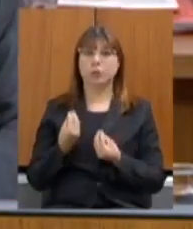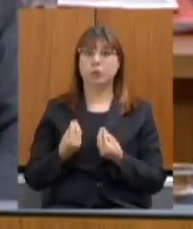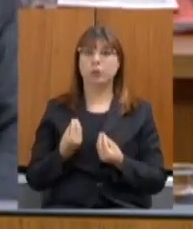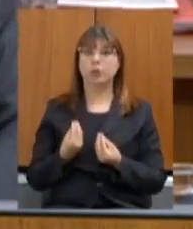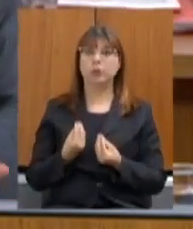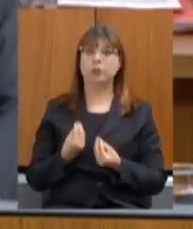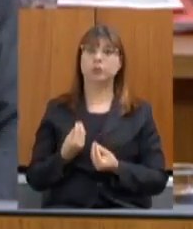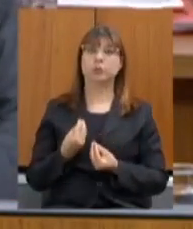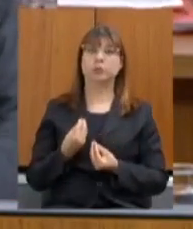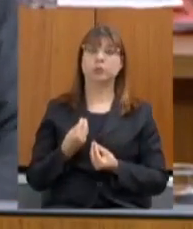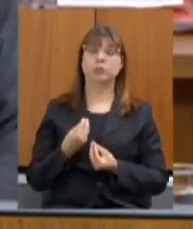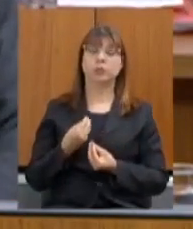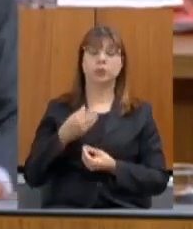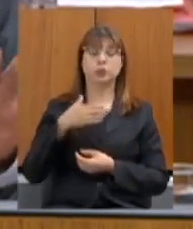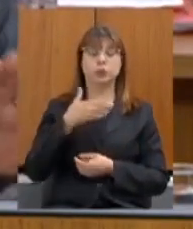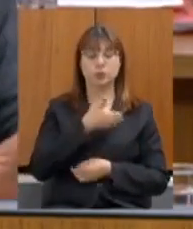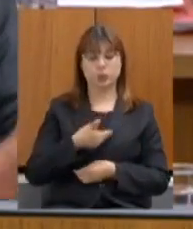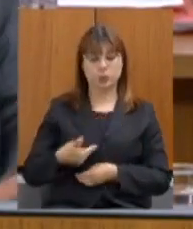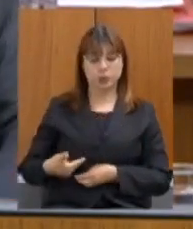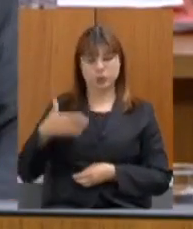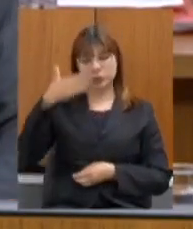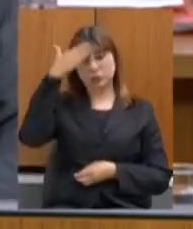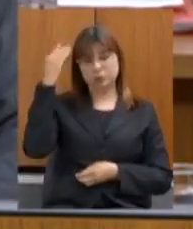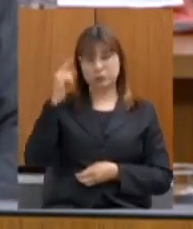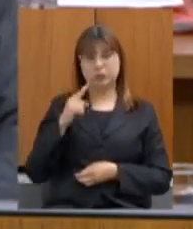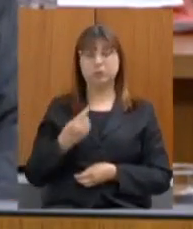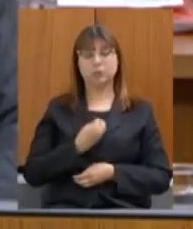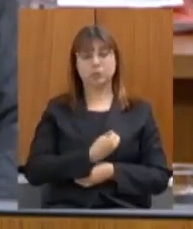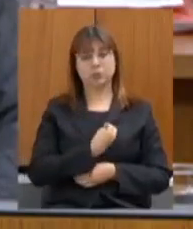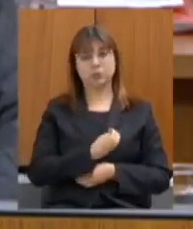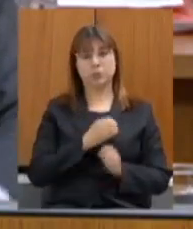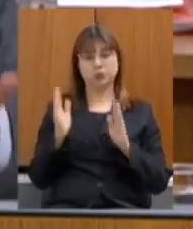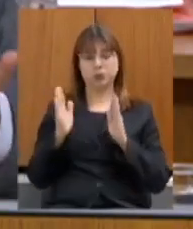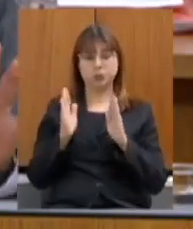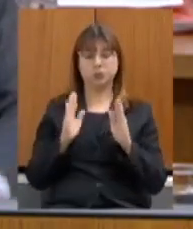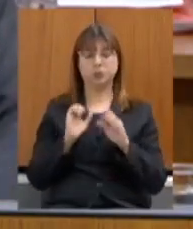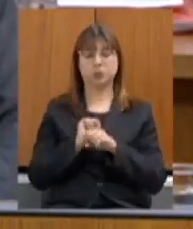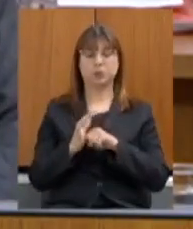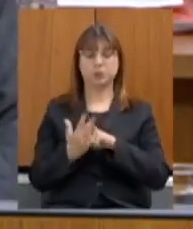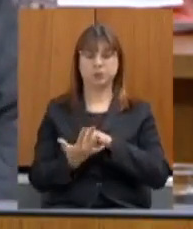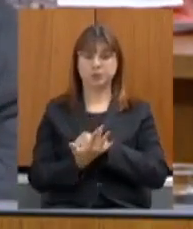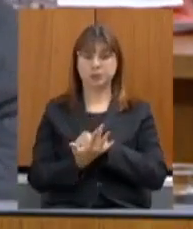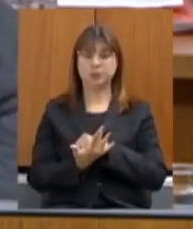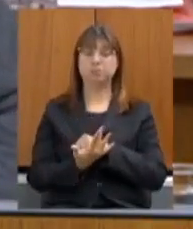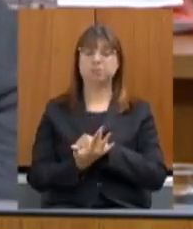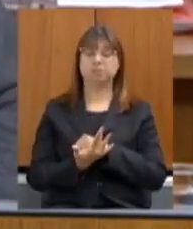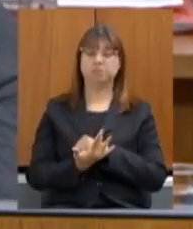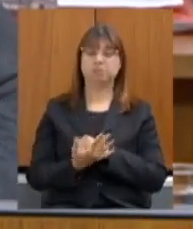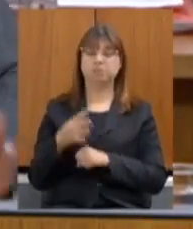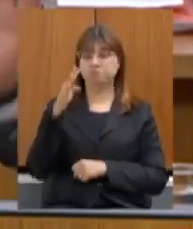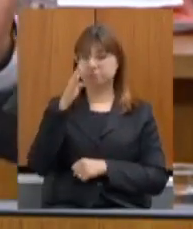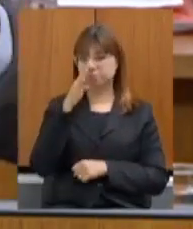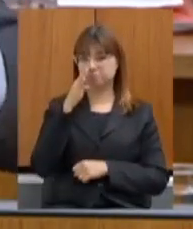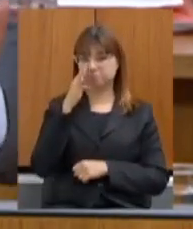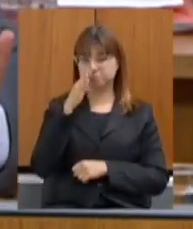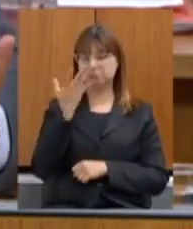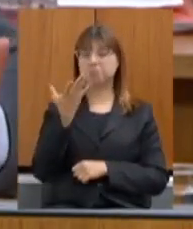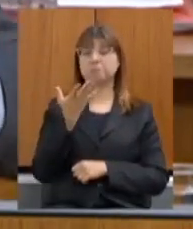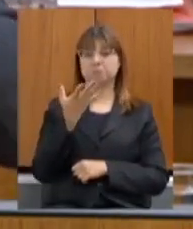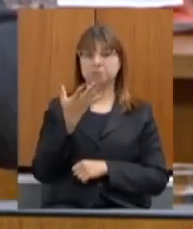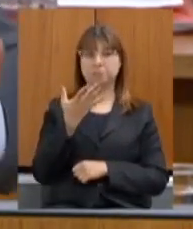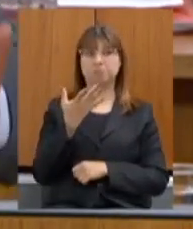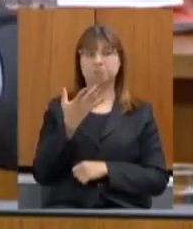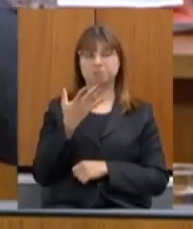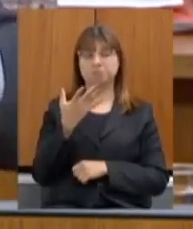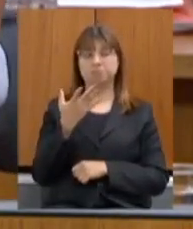governador, do governo Zema, nesta pandemia. É louvável e reconhecida nacionalmente a